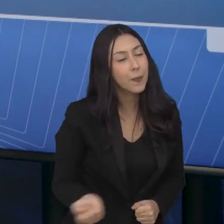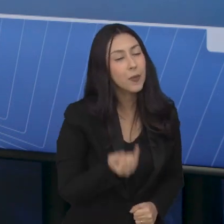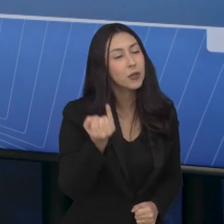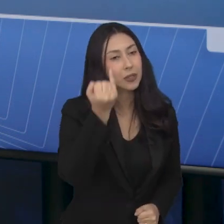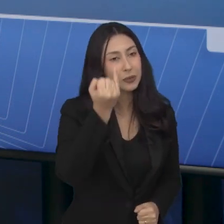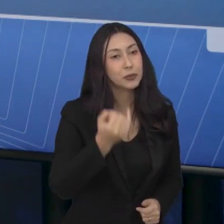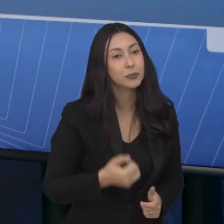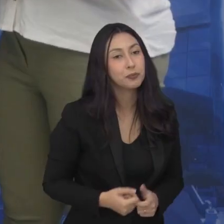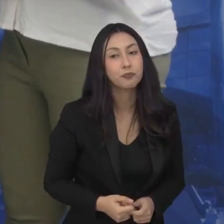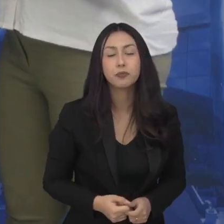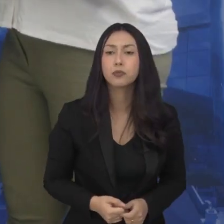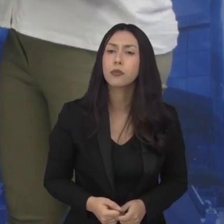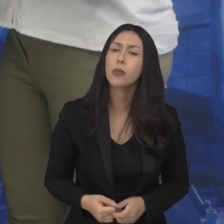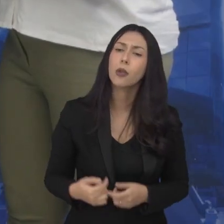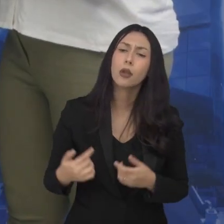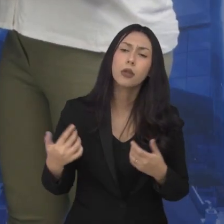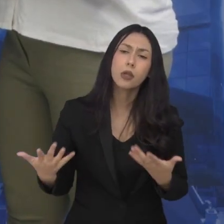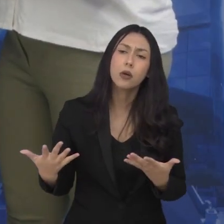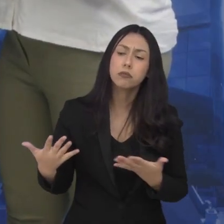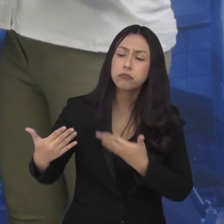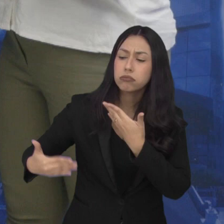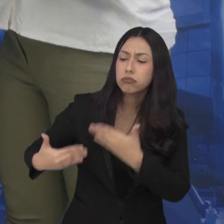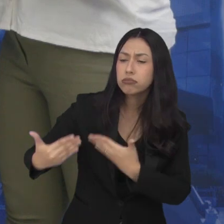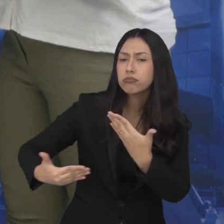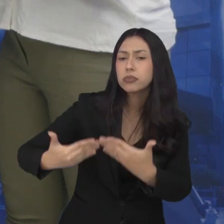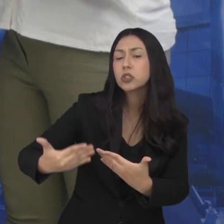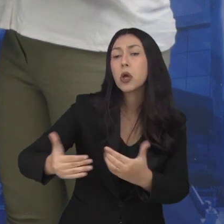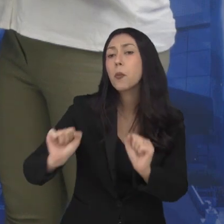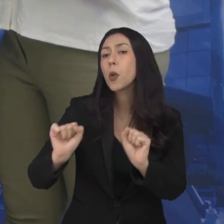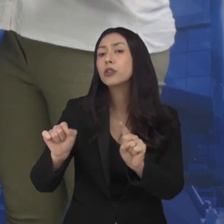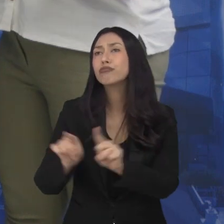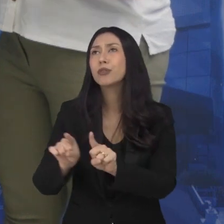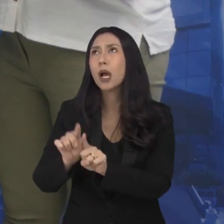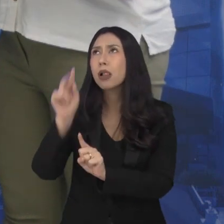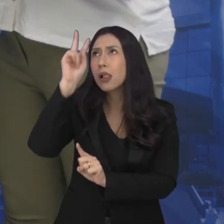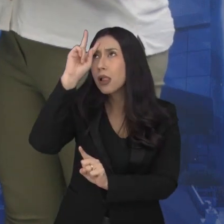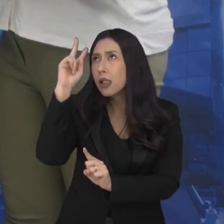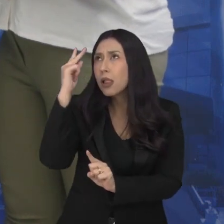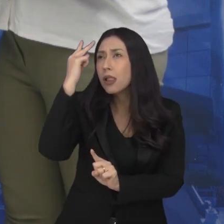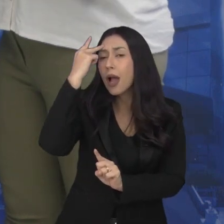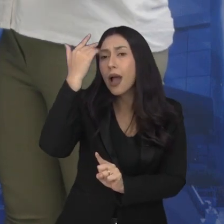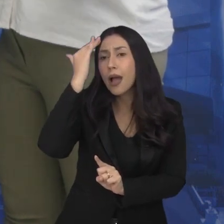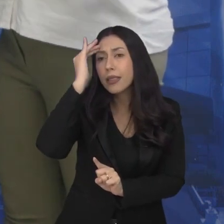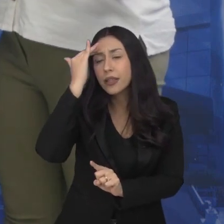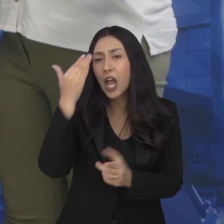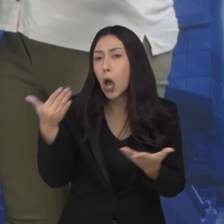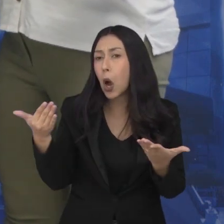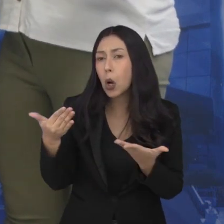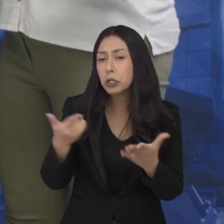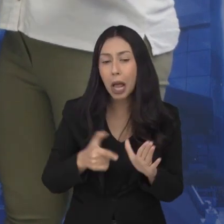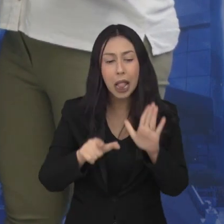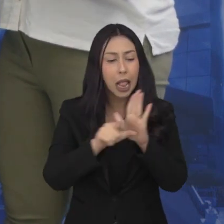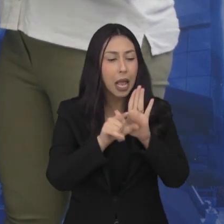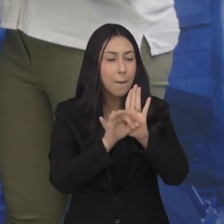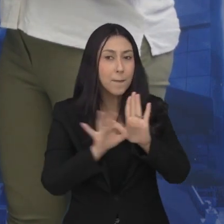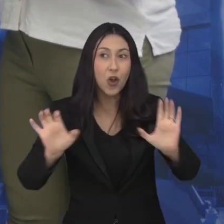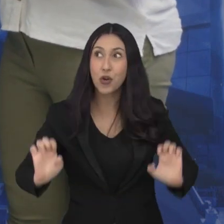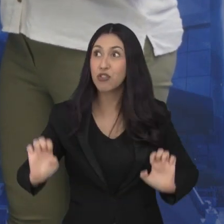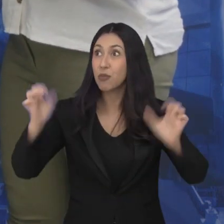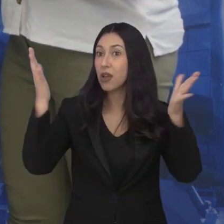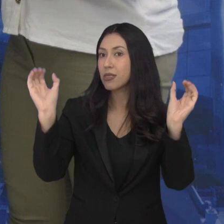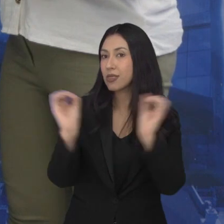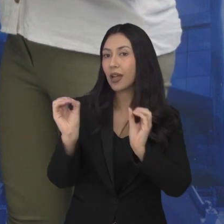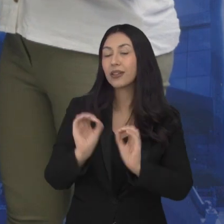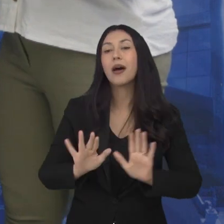da população negra. E aí, Maria Fernanda, nesse processo a gente pode até ressignificar, porque hoje a gente não comemora a data da Lei Áurea, mas a gente